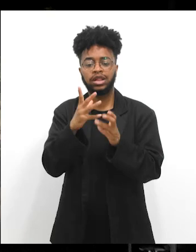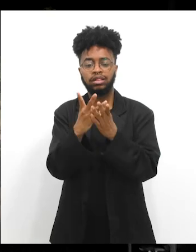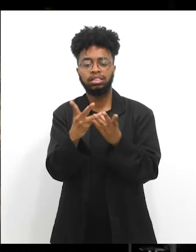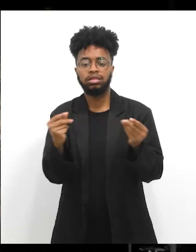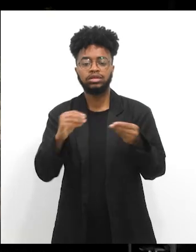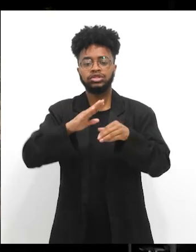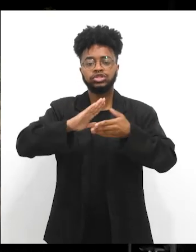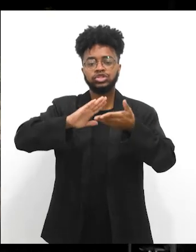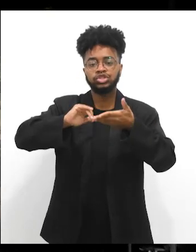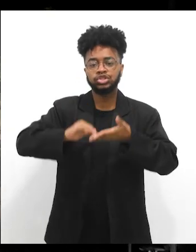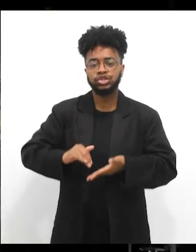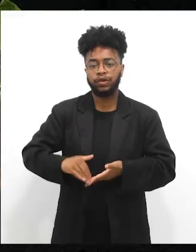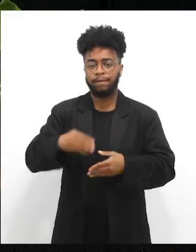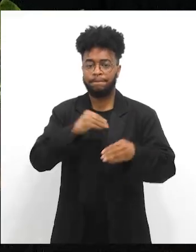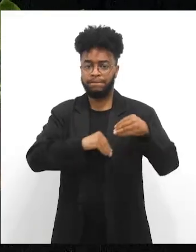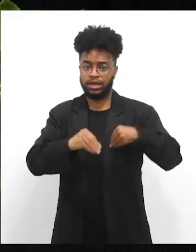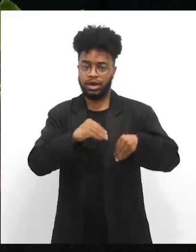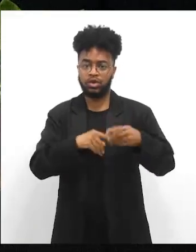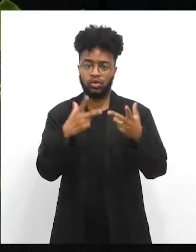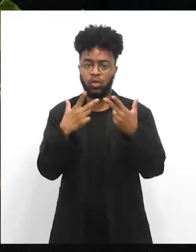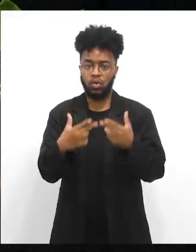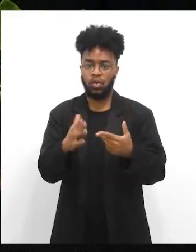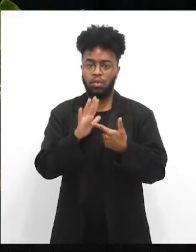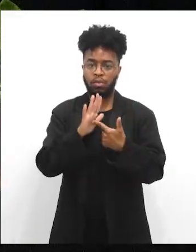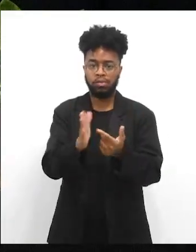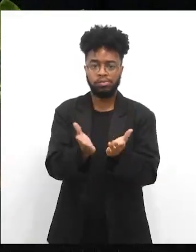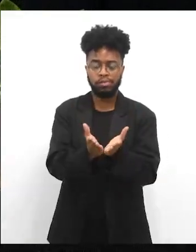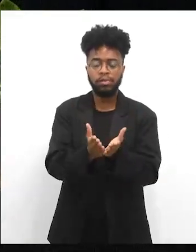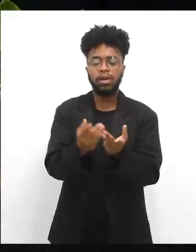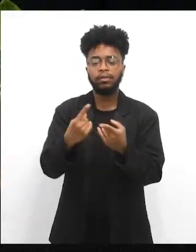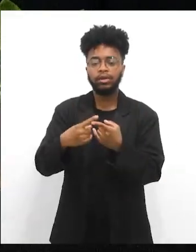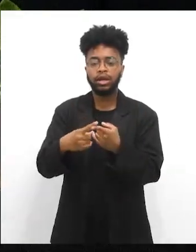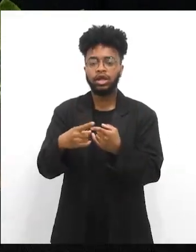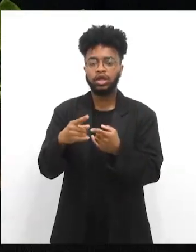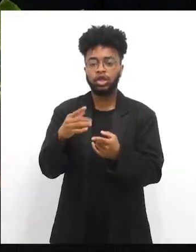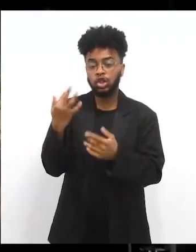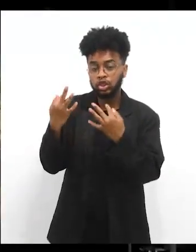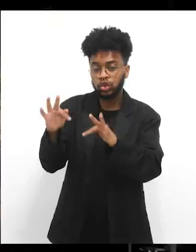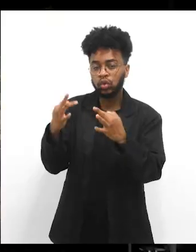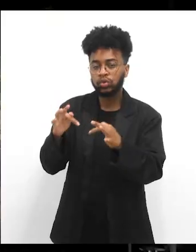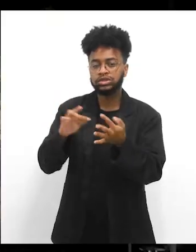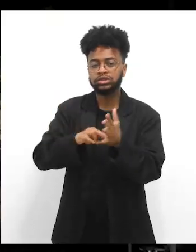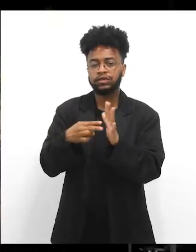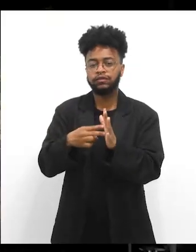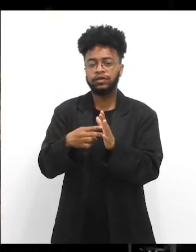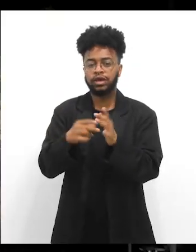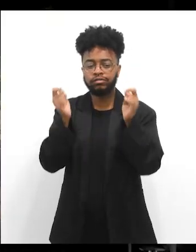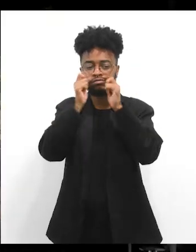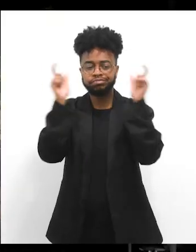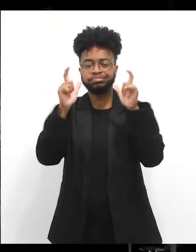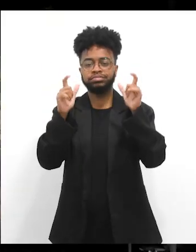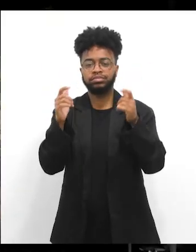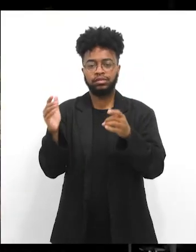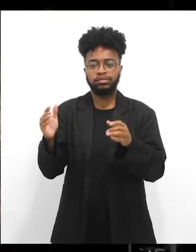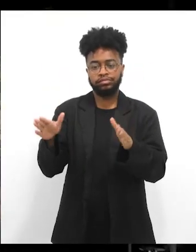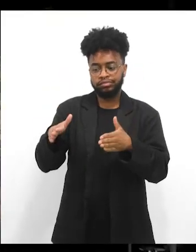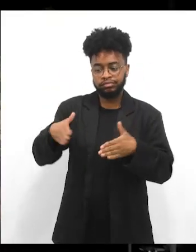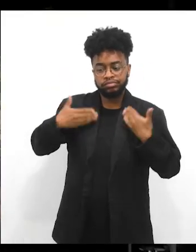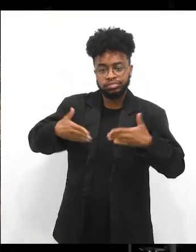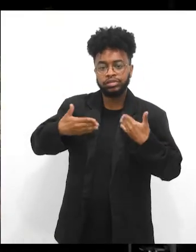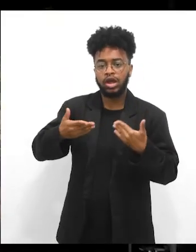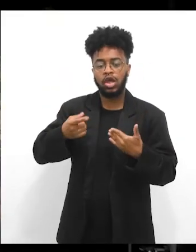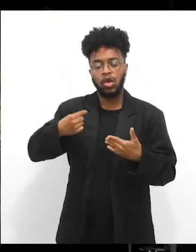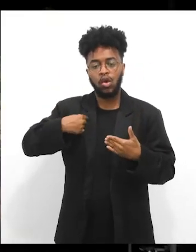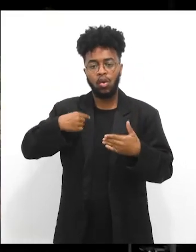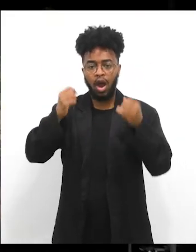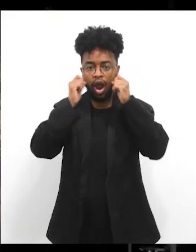purgar uma multidão de pecados, como está no Evangelho, né? A dor, ela é um despertador. A função